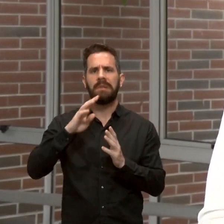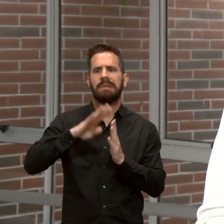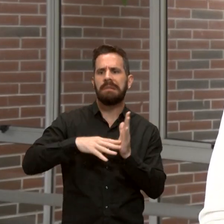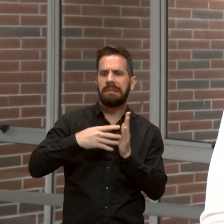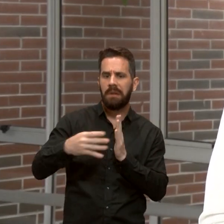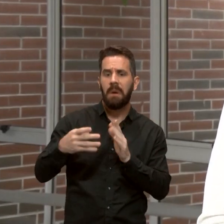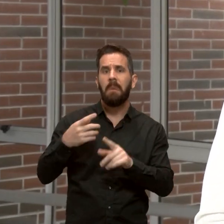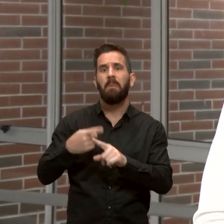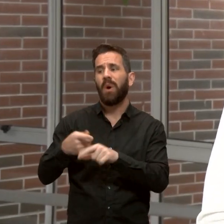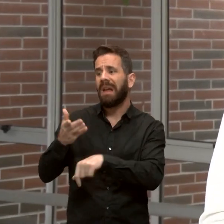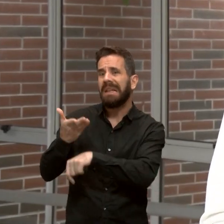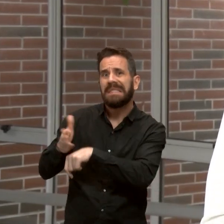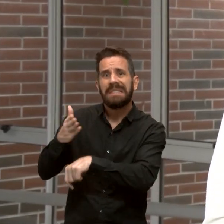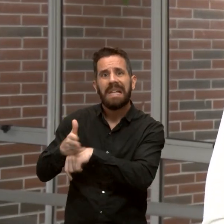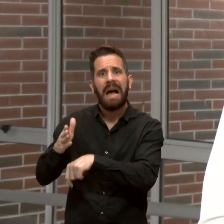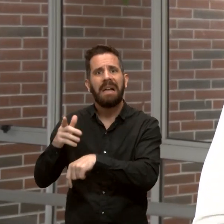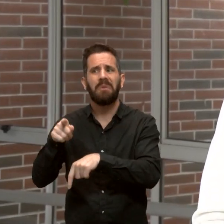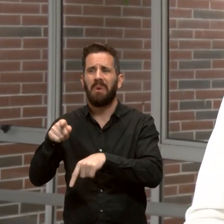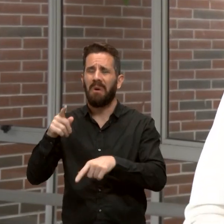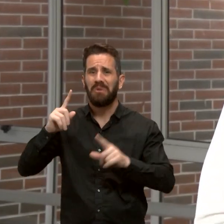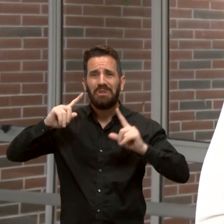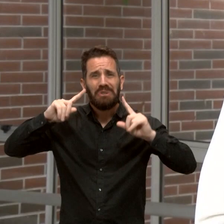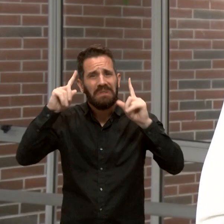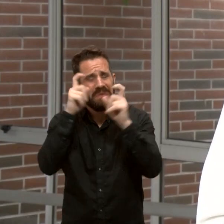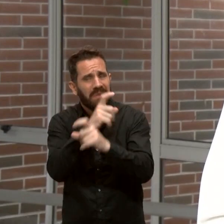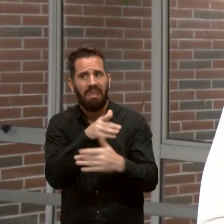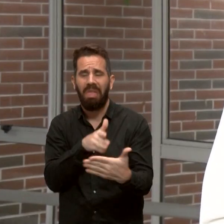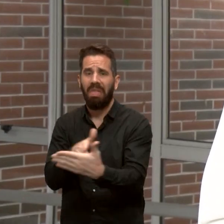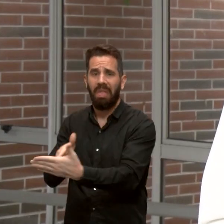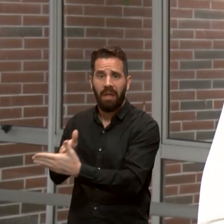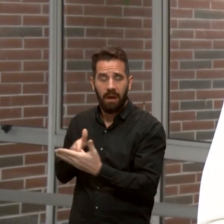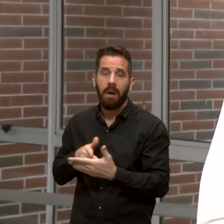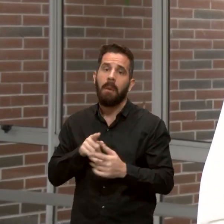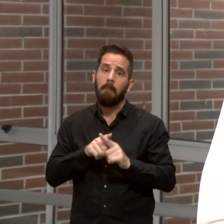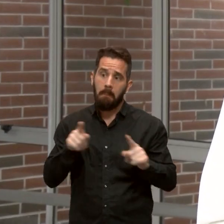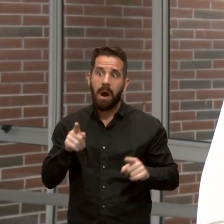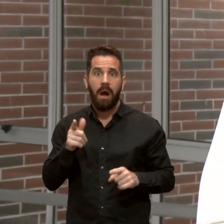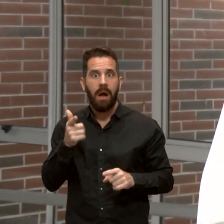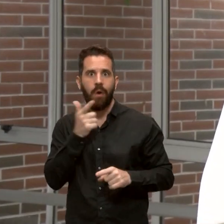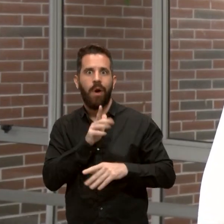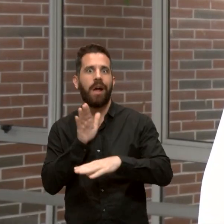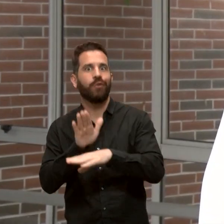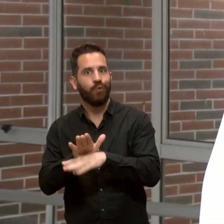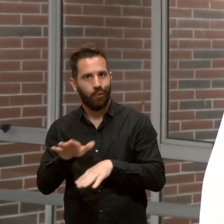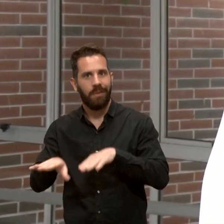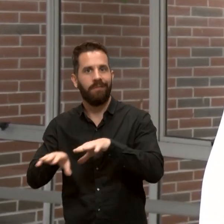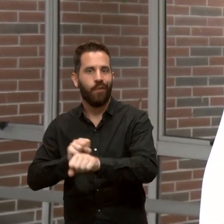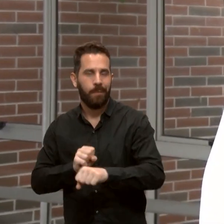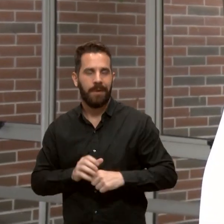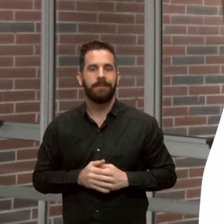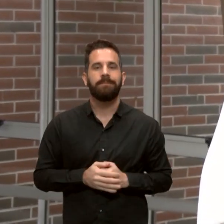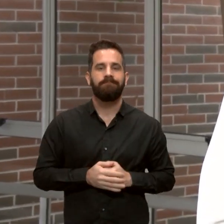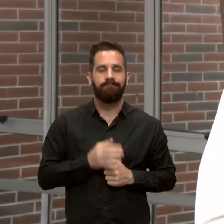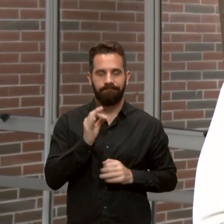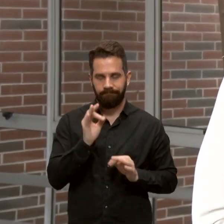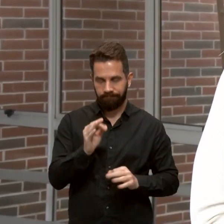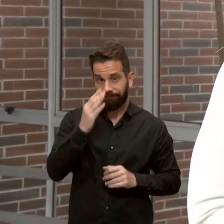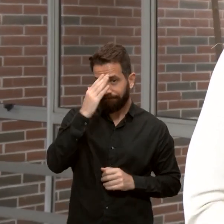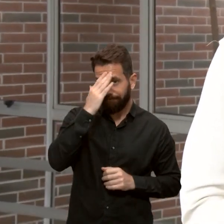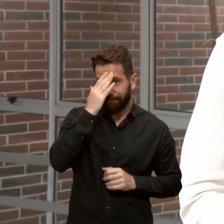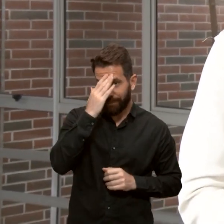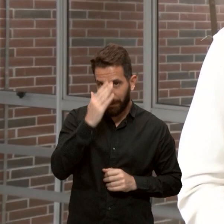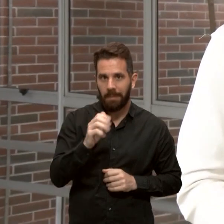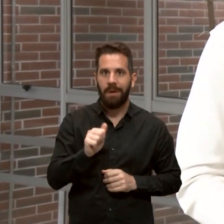ser um dificultador, mas sim um facilitador também para eles concluir o curso, tá certo? Certo, Ana, muito obrigada, tá, por